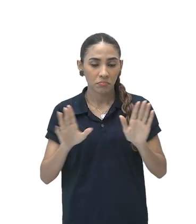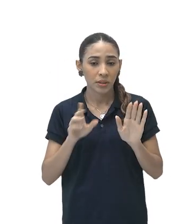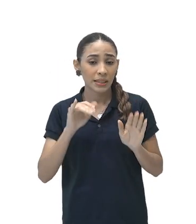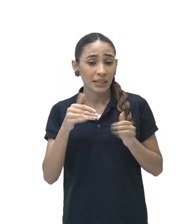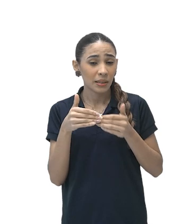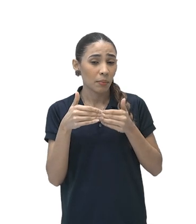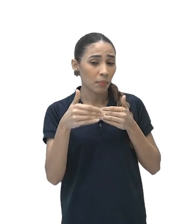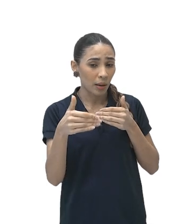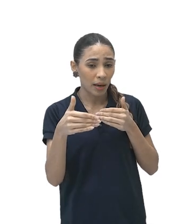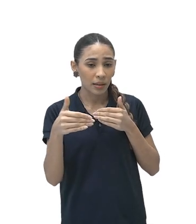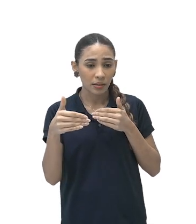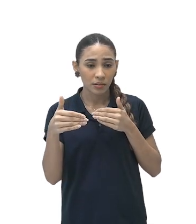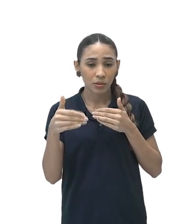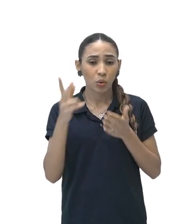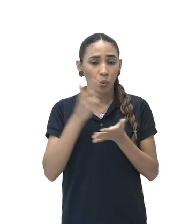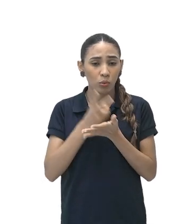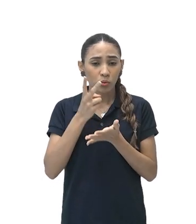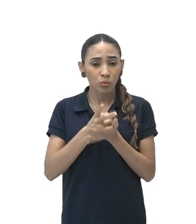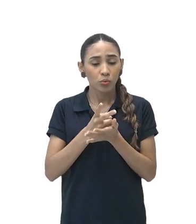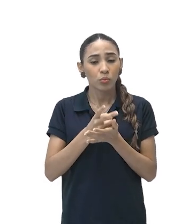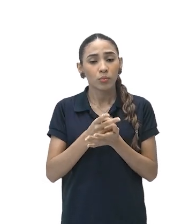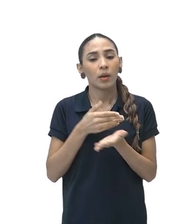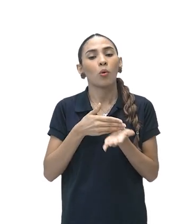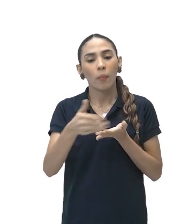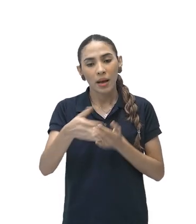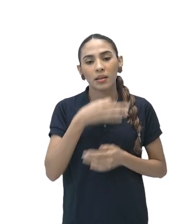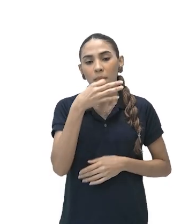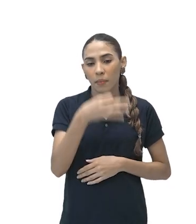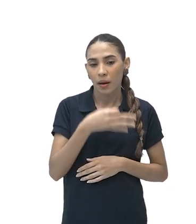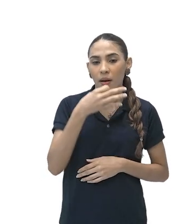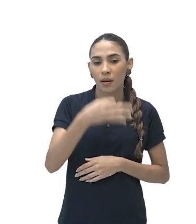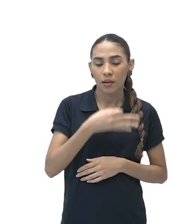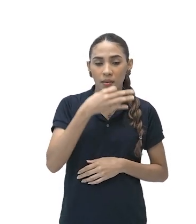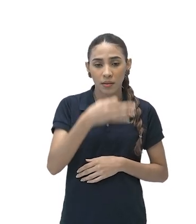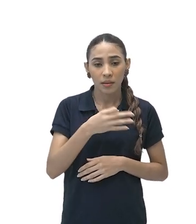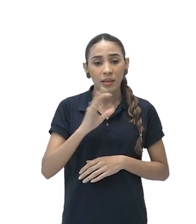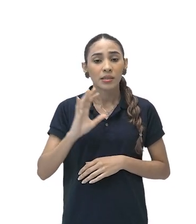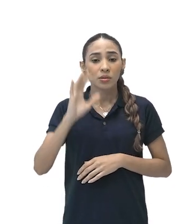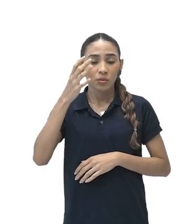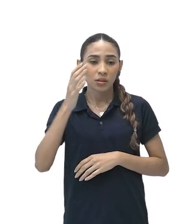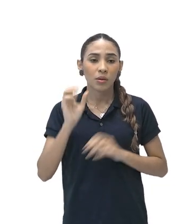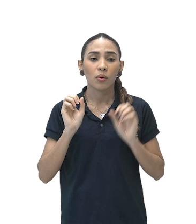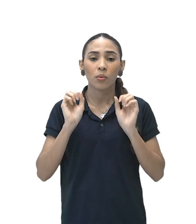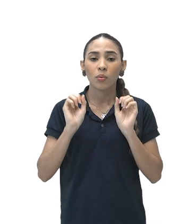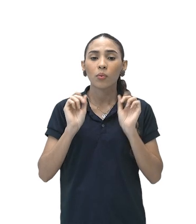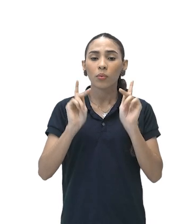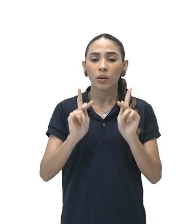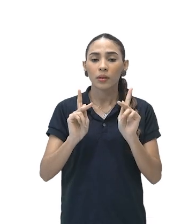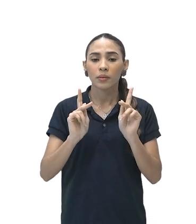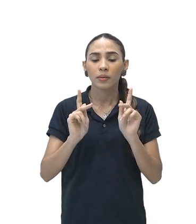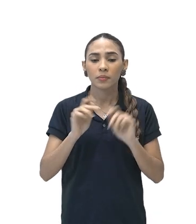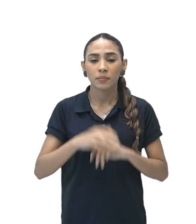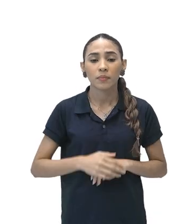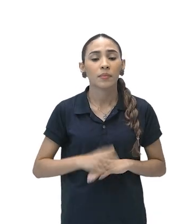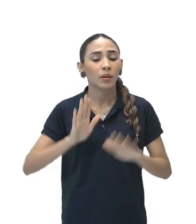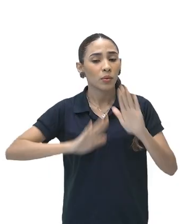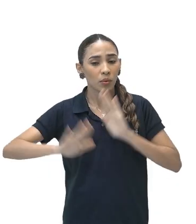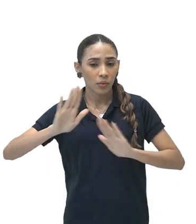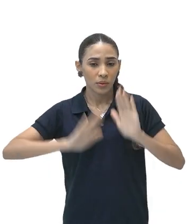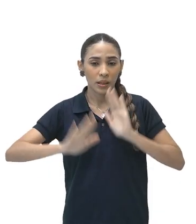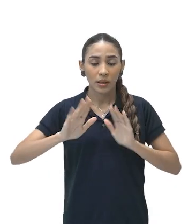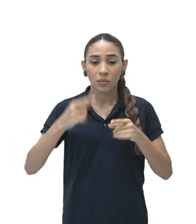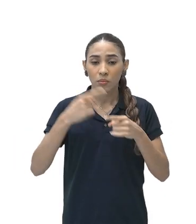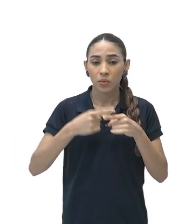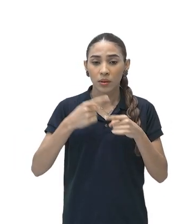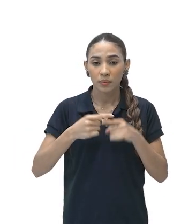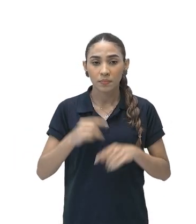além disso, ele começa a opinar sobre o fato. E aí, nessas situações, pessoal, a gente tem que tomar cuidado, porque, de